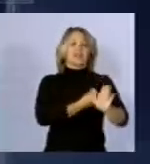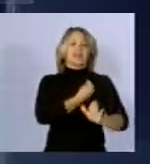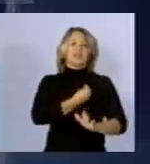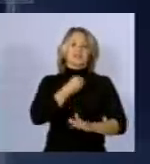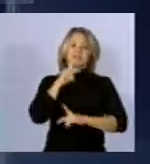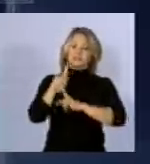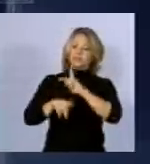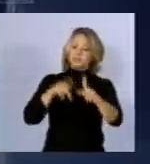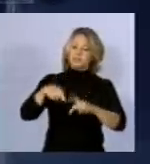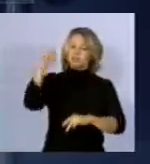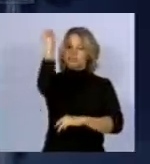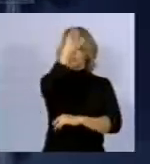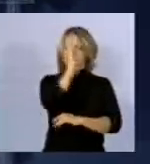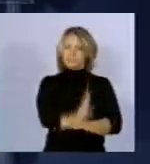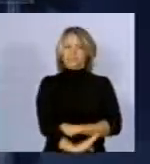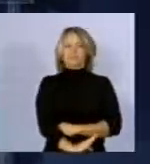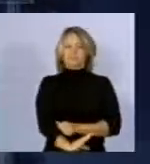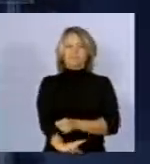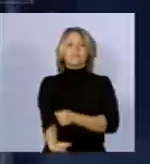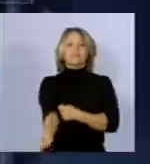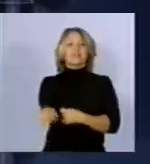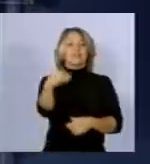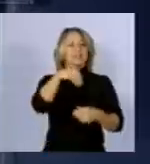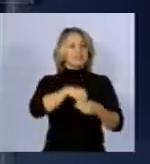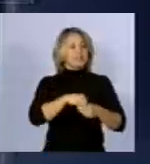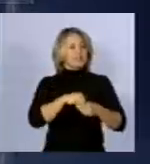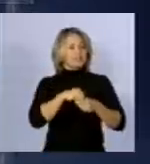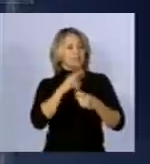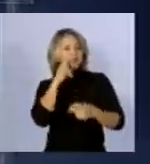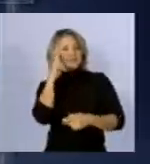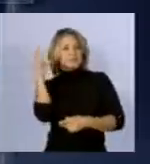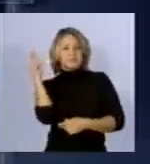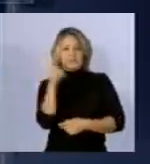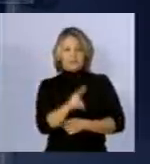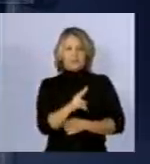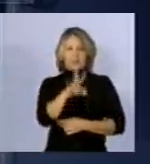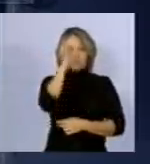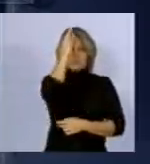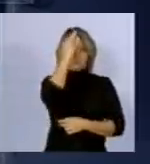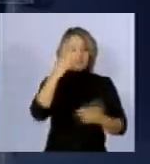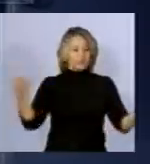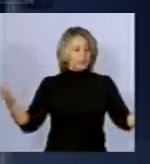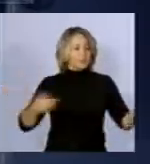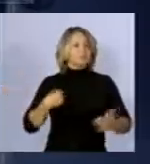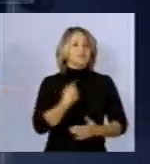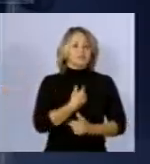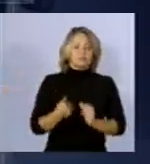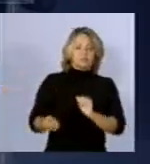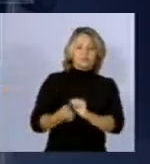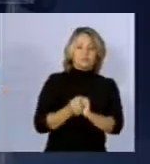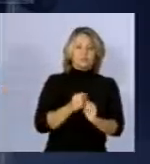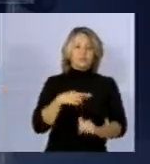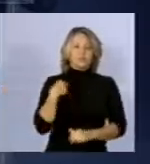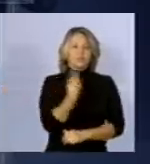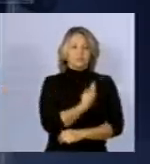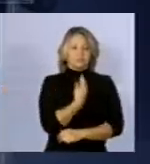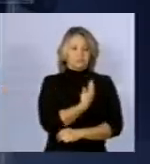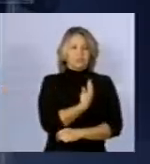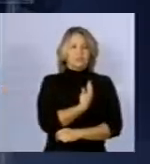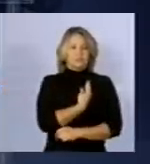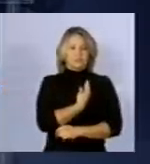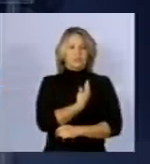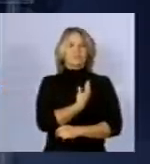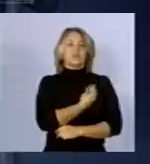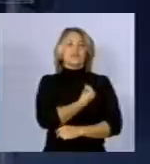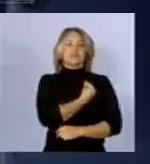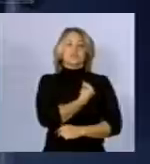nossa população então é dentro desse espírito que estamos aqui eh eu vou tecer